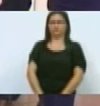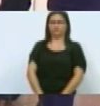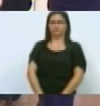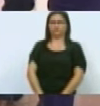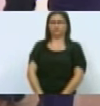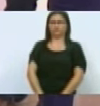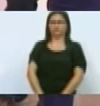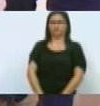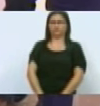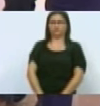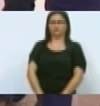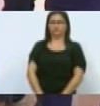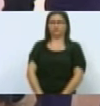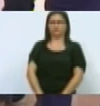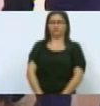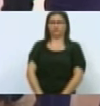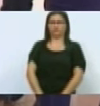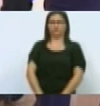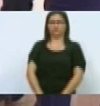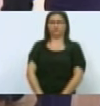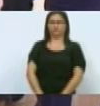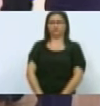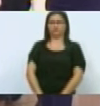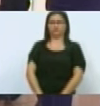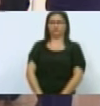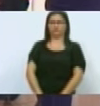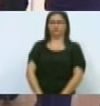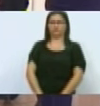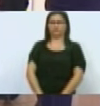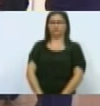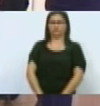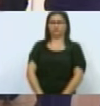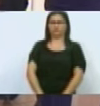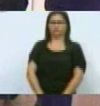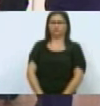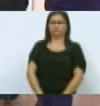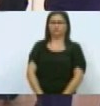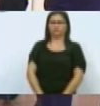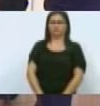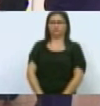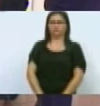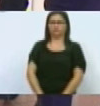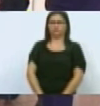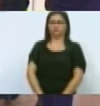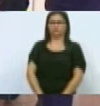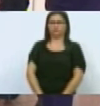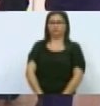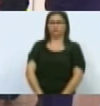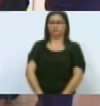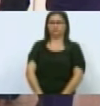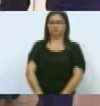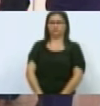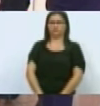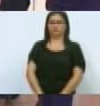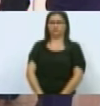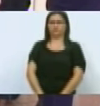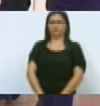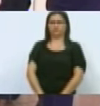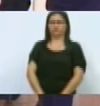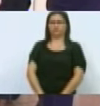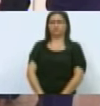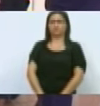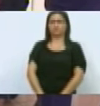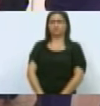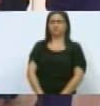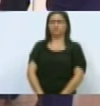faz igual e é um compartilhar. Né, ouvinte com surdos, eles são iguais aqui, nós aprendemos junto. Entendeu? Ouvinte fica perguntando as coisas